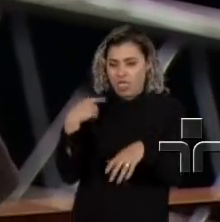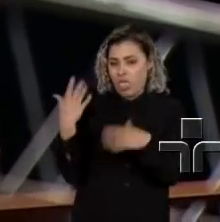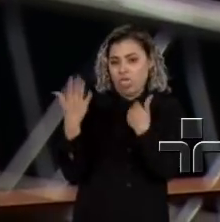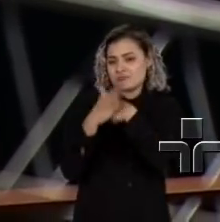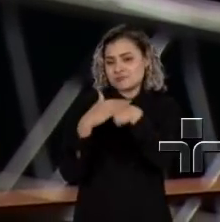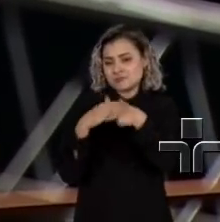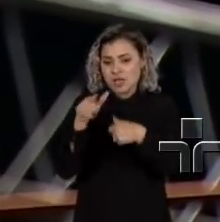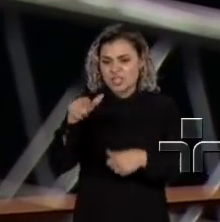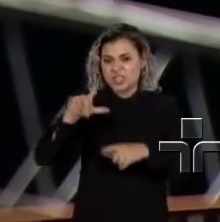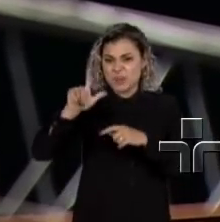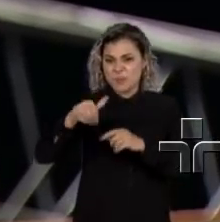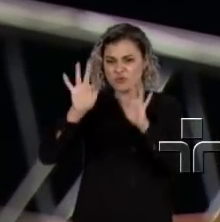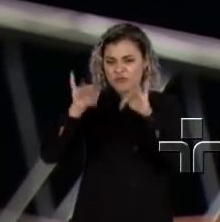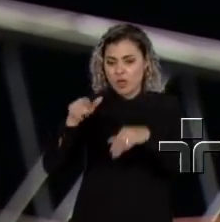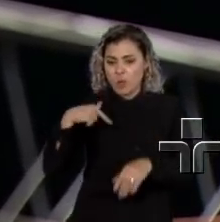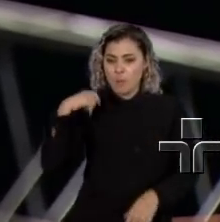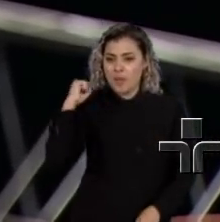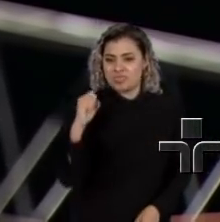ele.